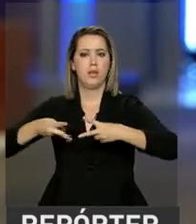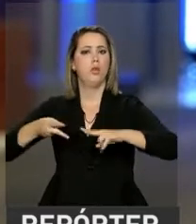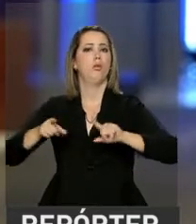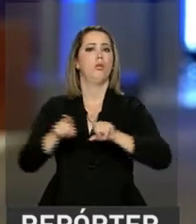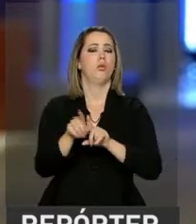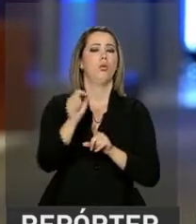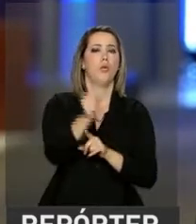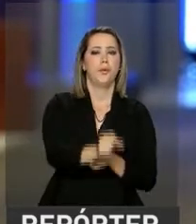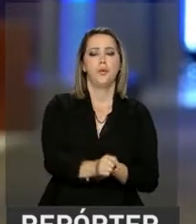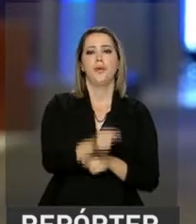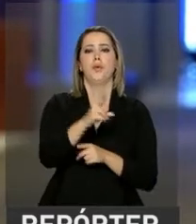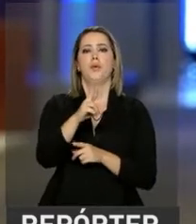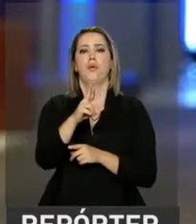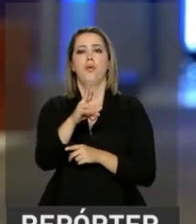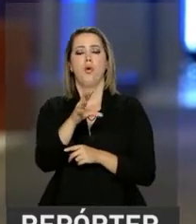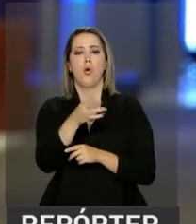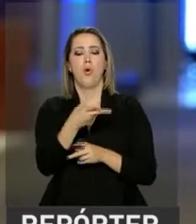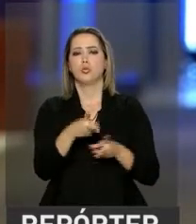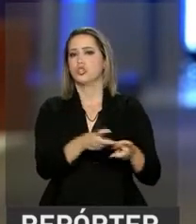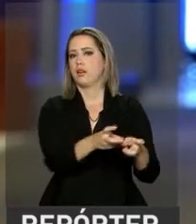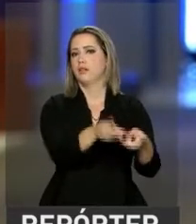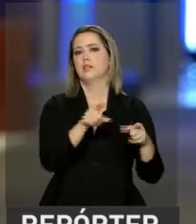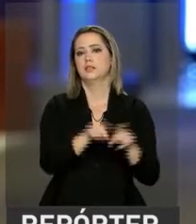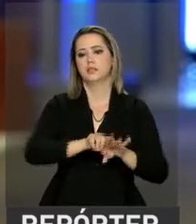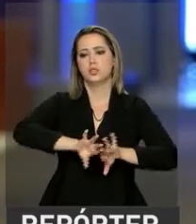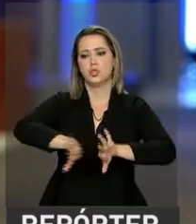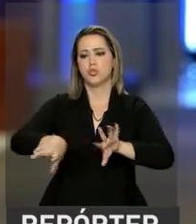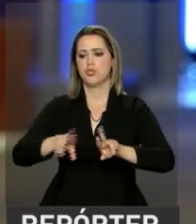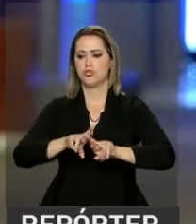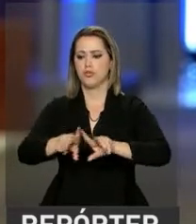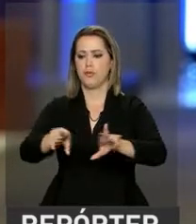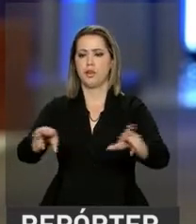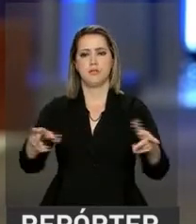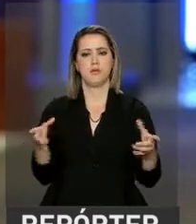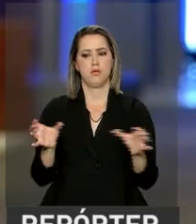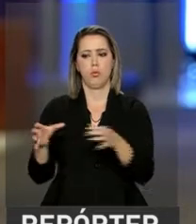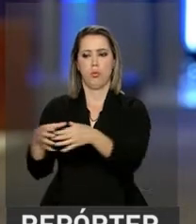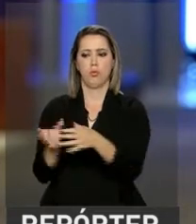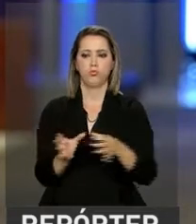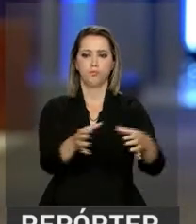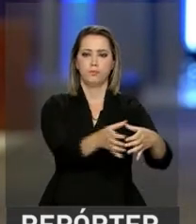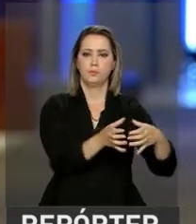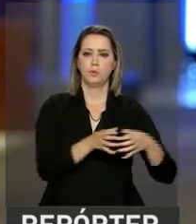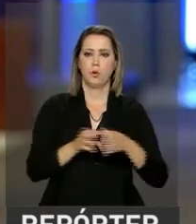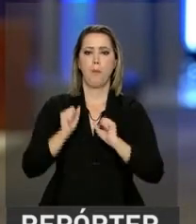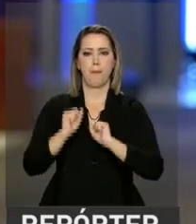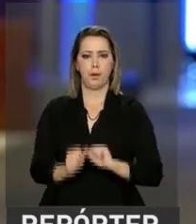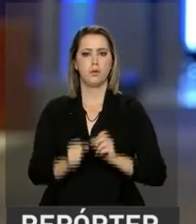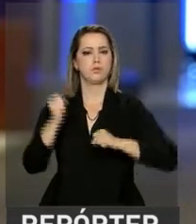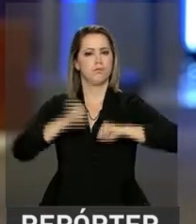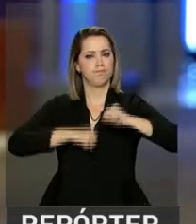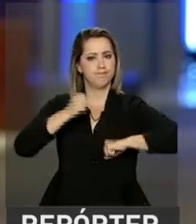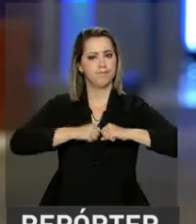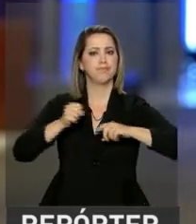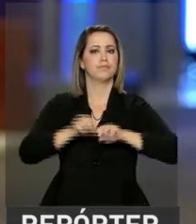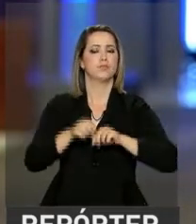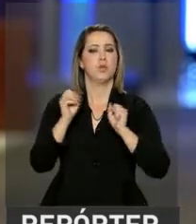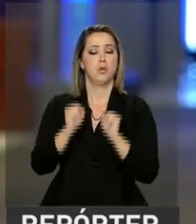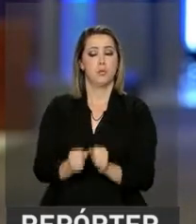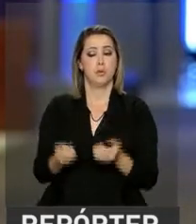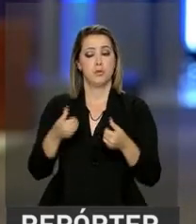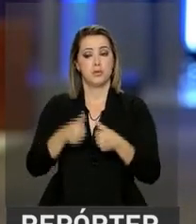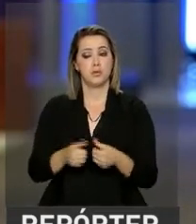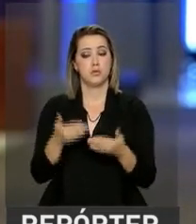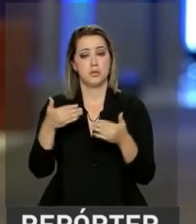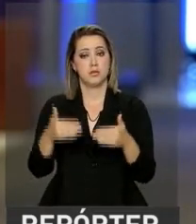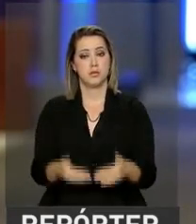de antirretrovirais ou de oncológicos, de modo que cada um tenha competitividade, capacidade alta de produção e possam concorrer no mercado